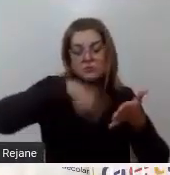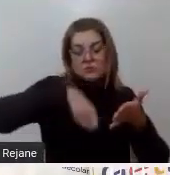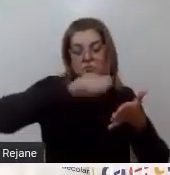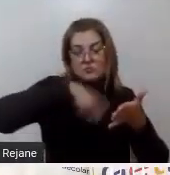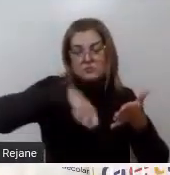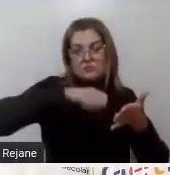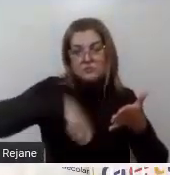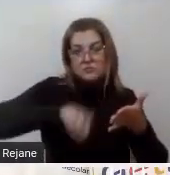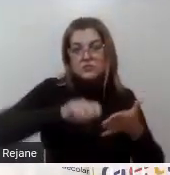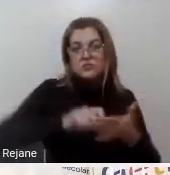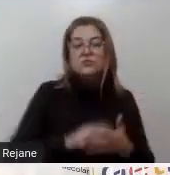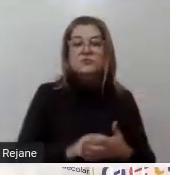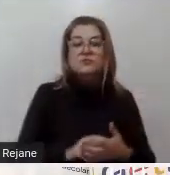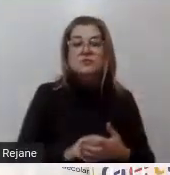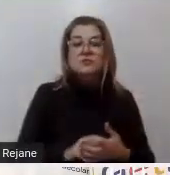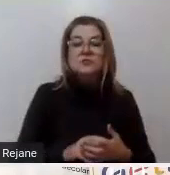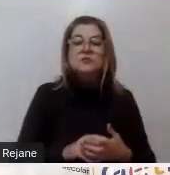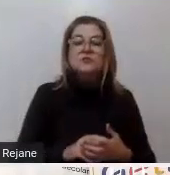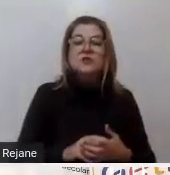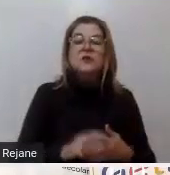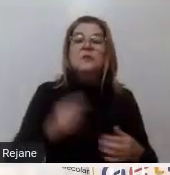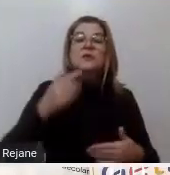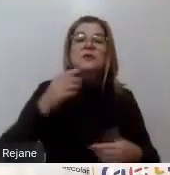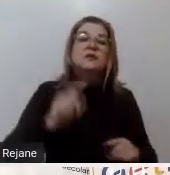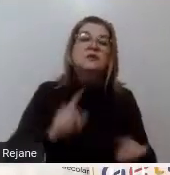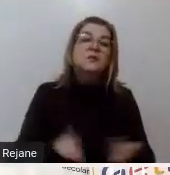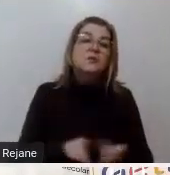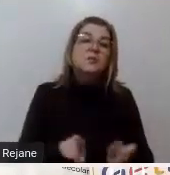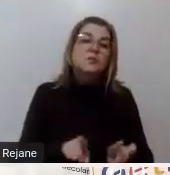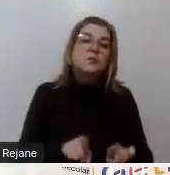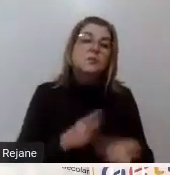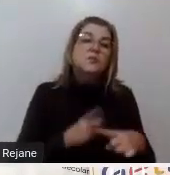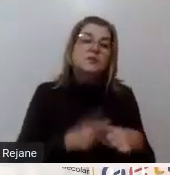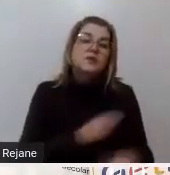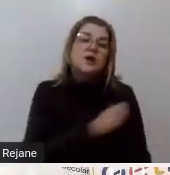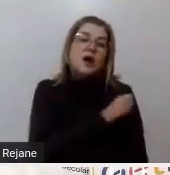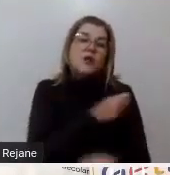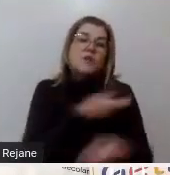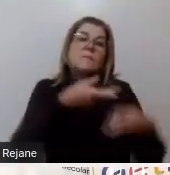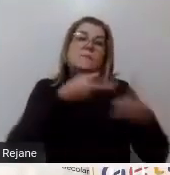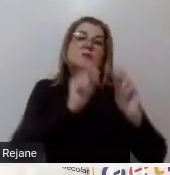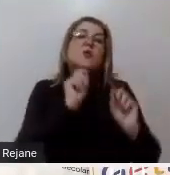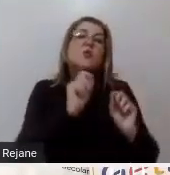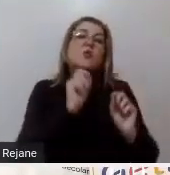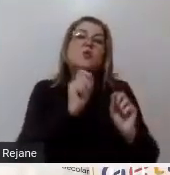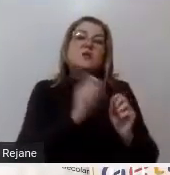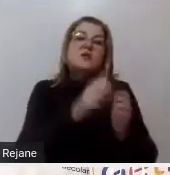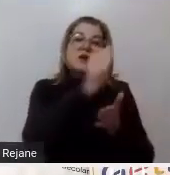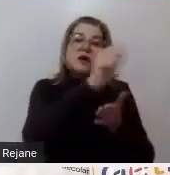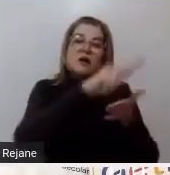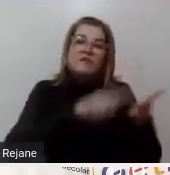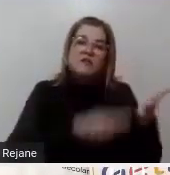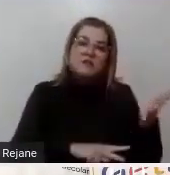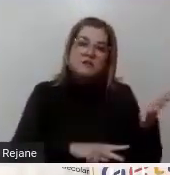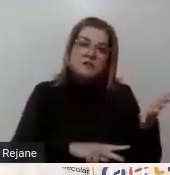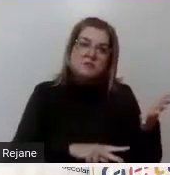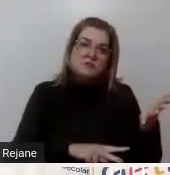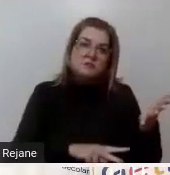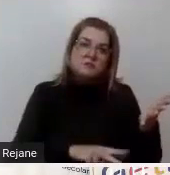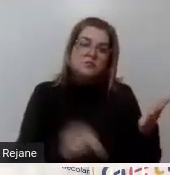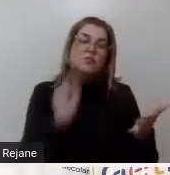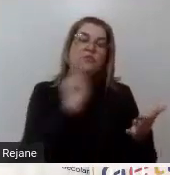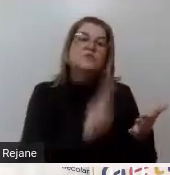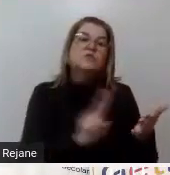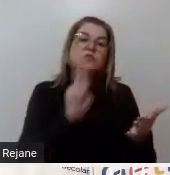objetiva e muito transparente, porque os estudantes conseguem enxergar como é que você vai